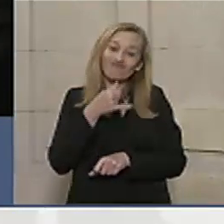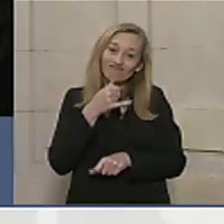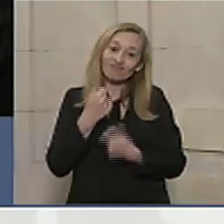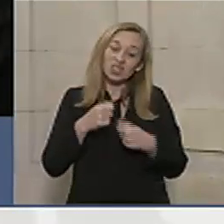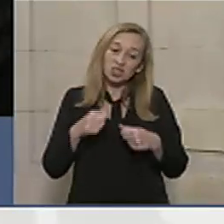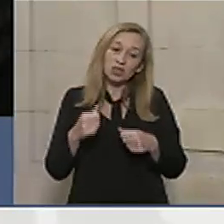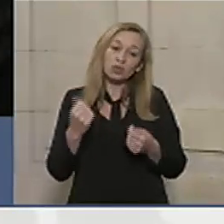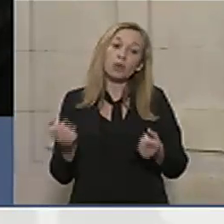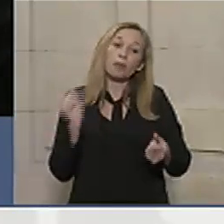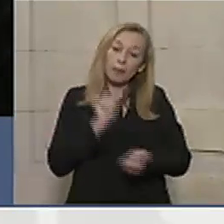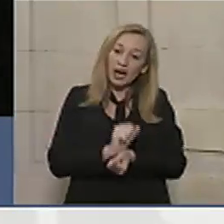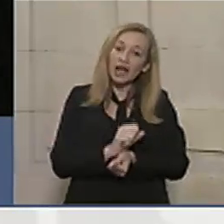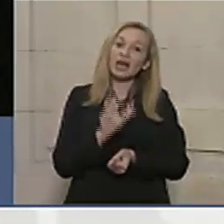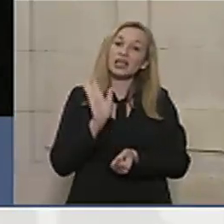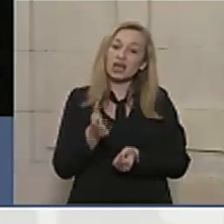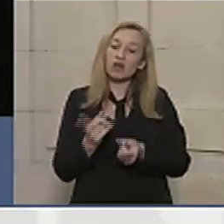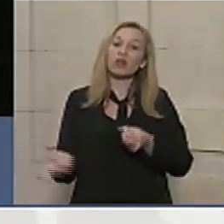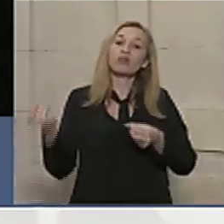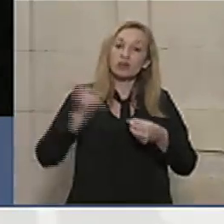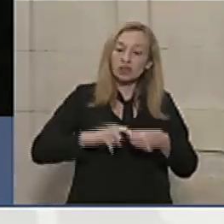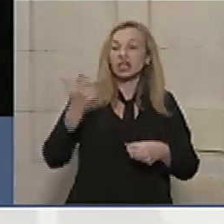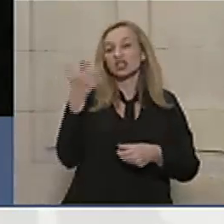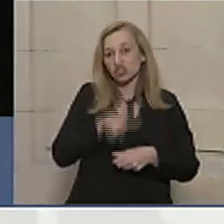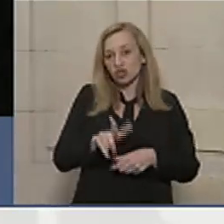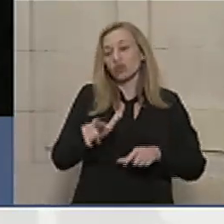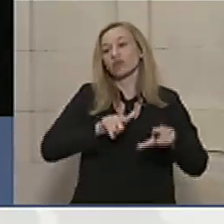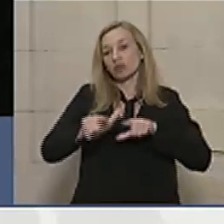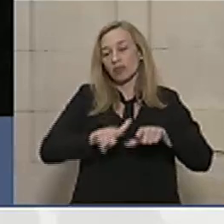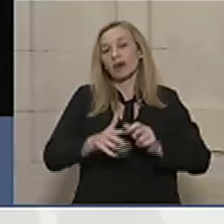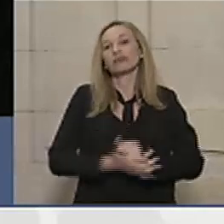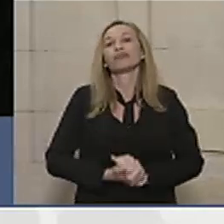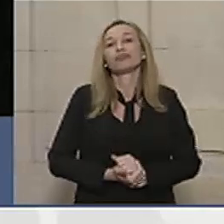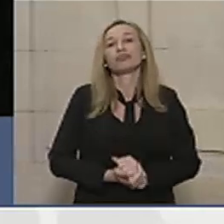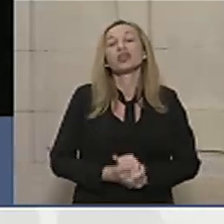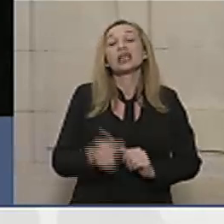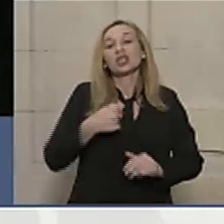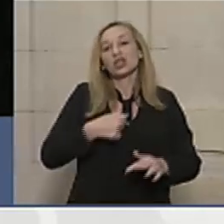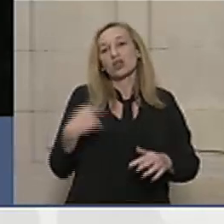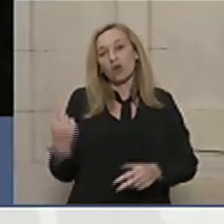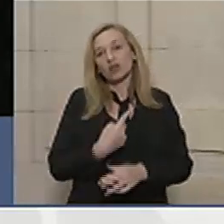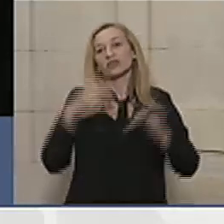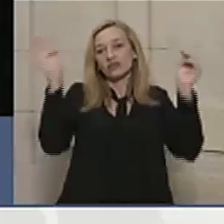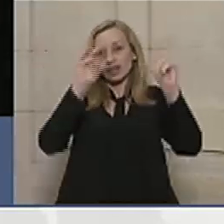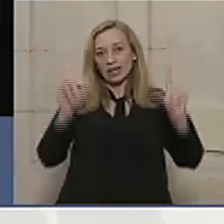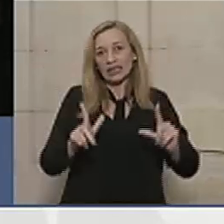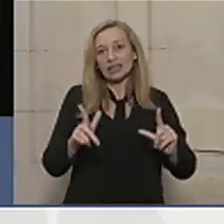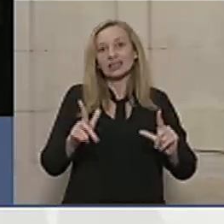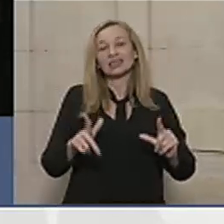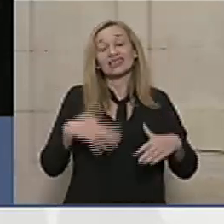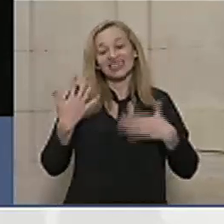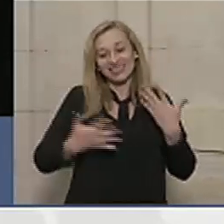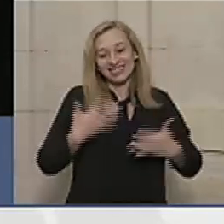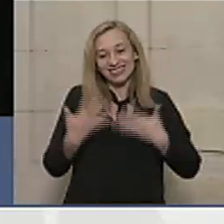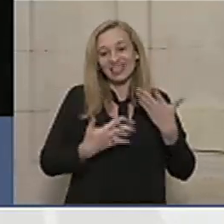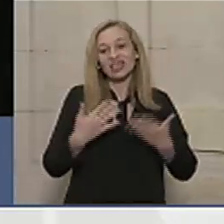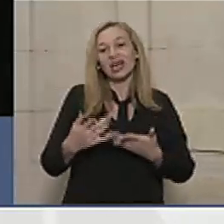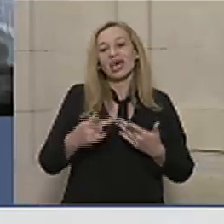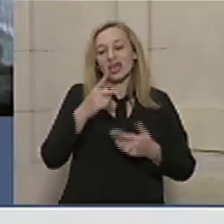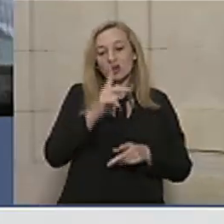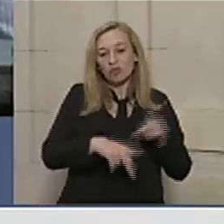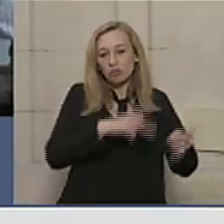essa paralisação e agora a retomada dos serviços. Então, estamos felizes, animados e o povo de Bangu